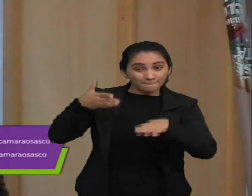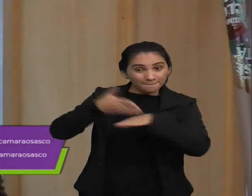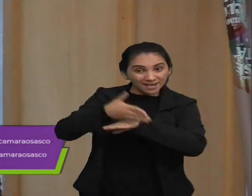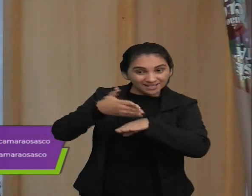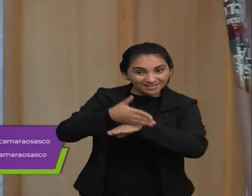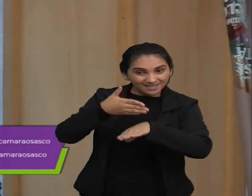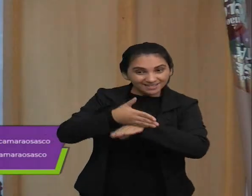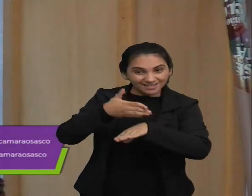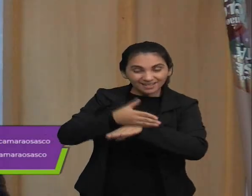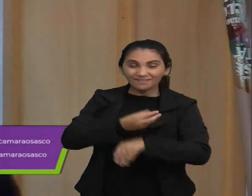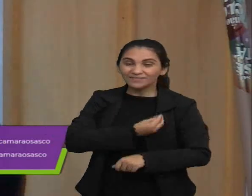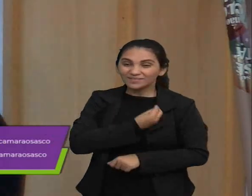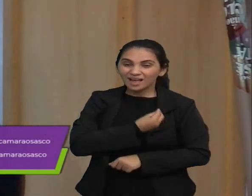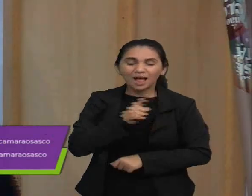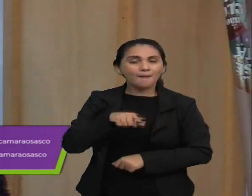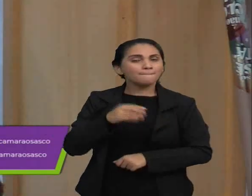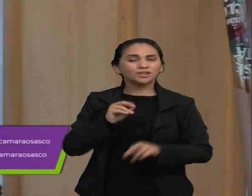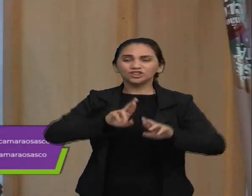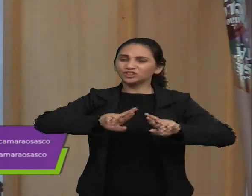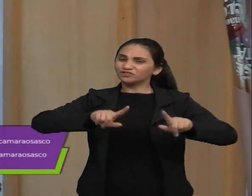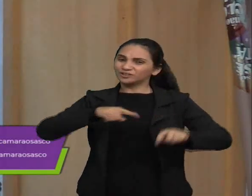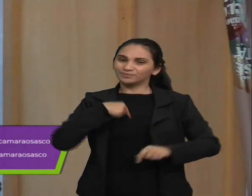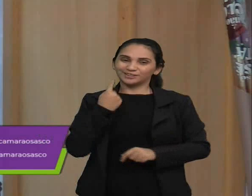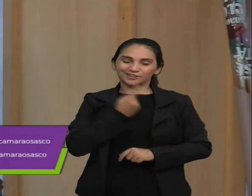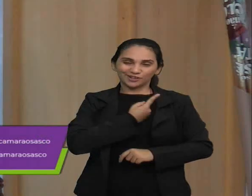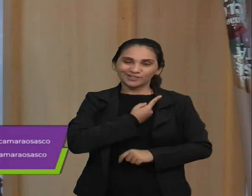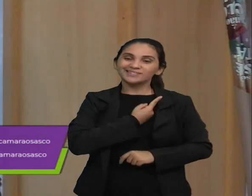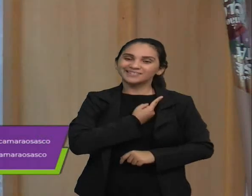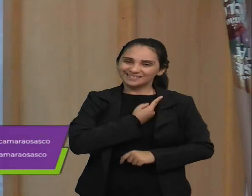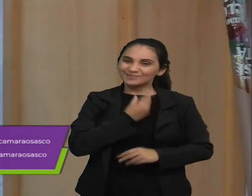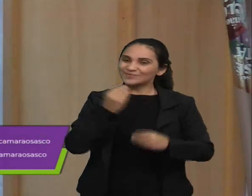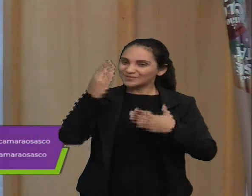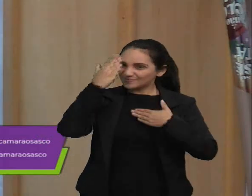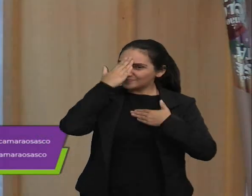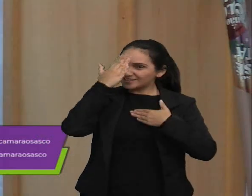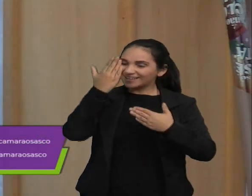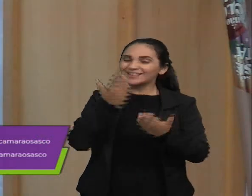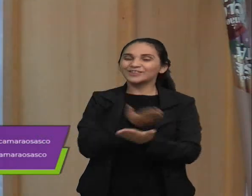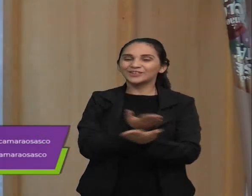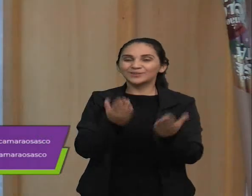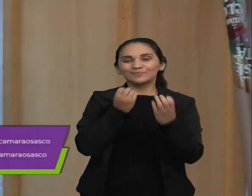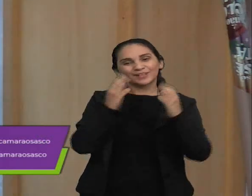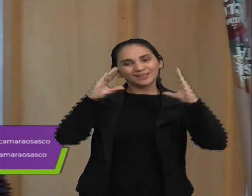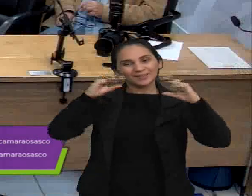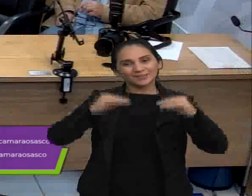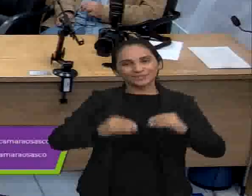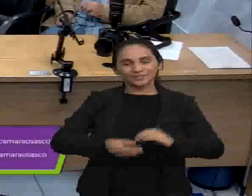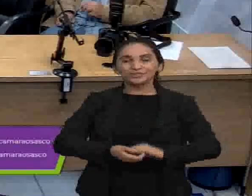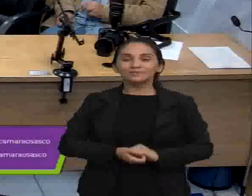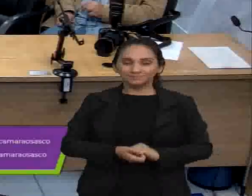faz uma enorme faz uma enorme diferença para a gente aqui gente muito obrigada a todos e boa noite